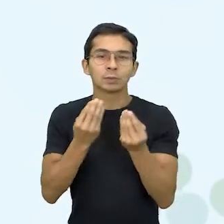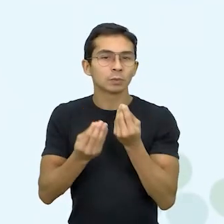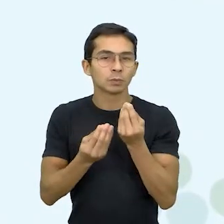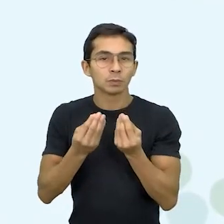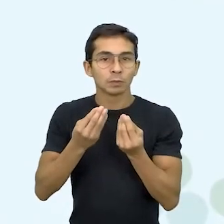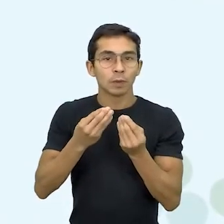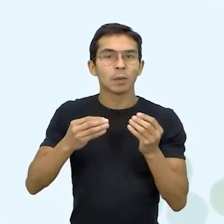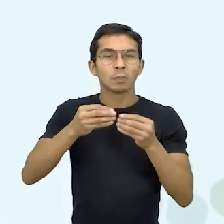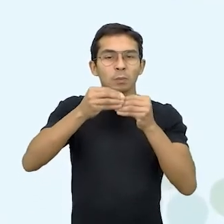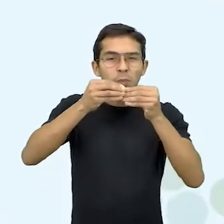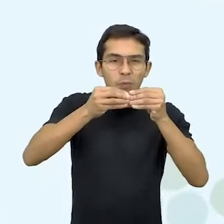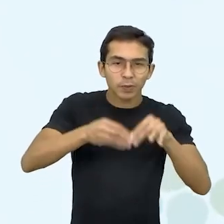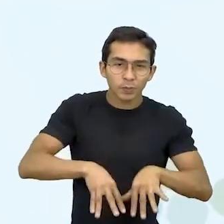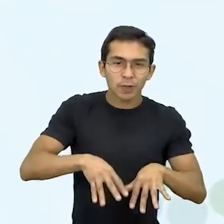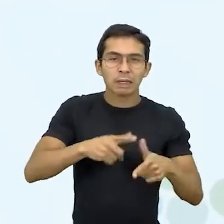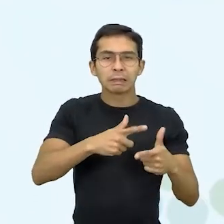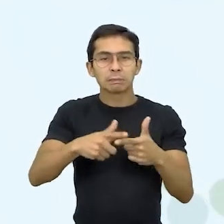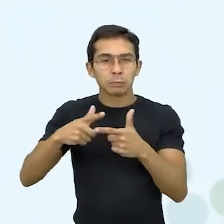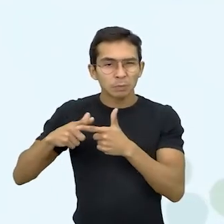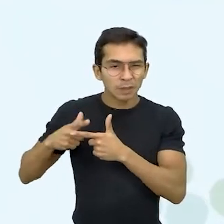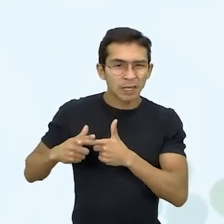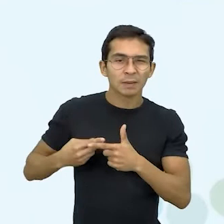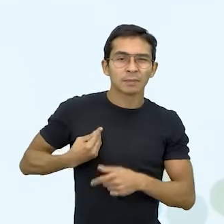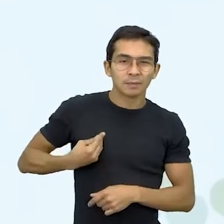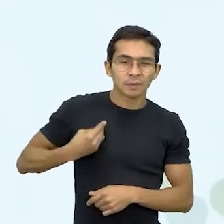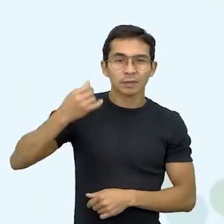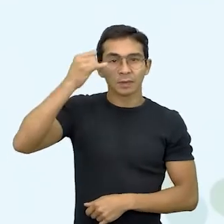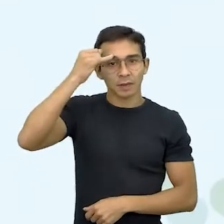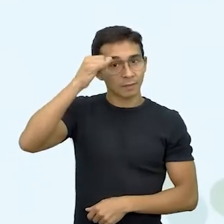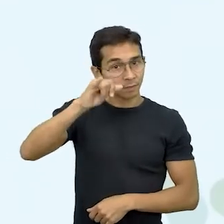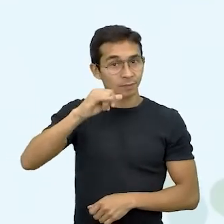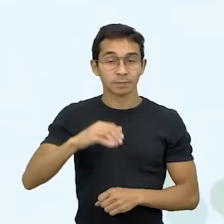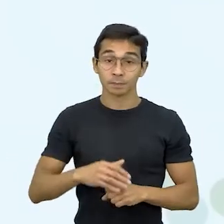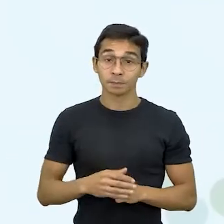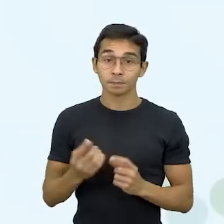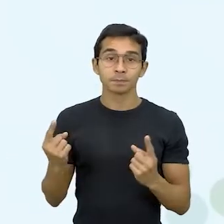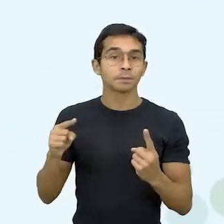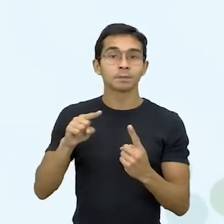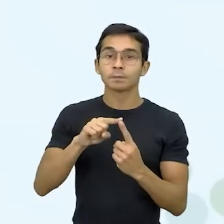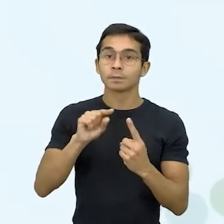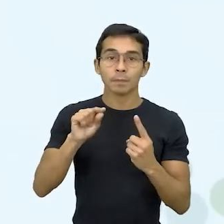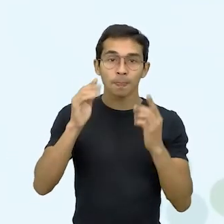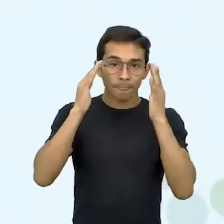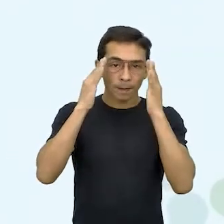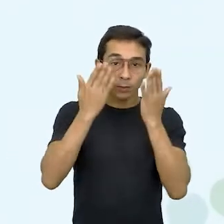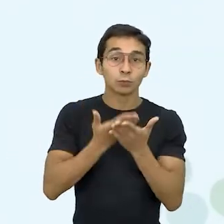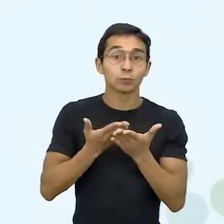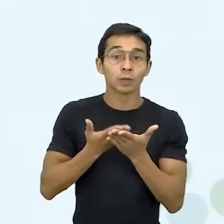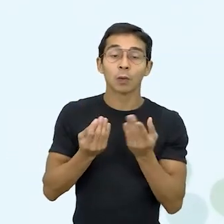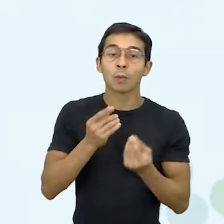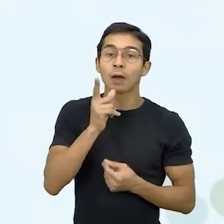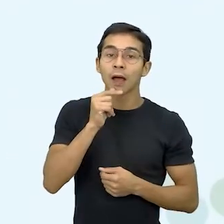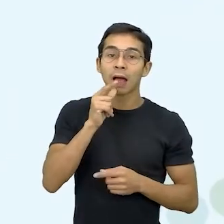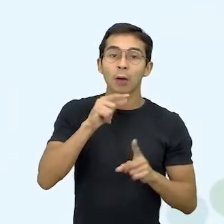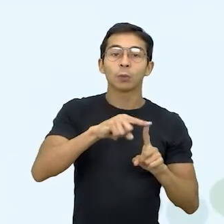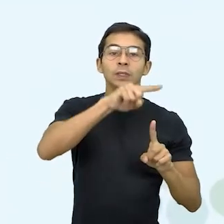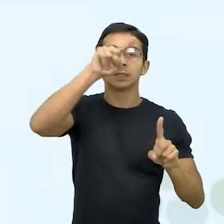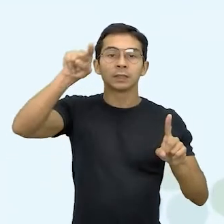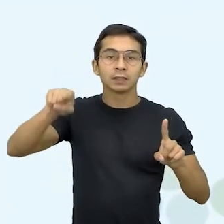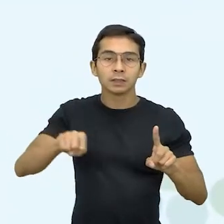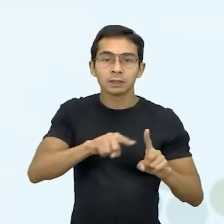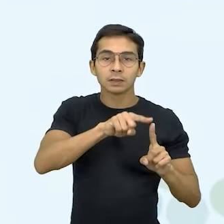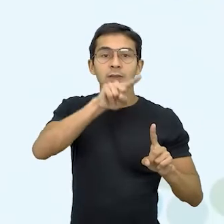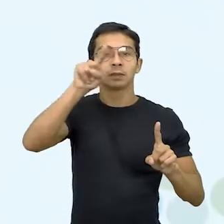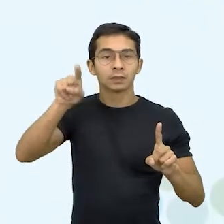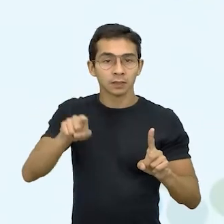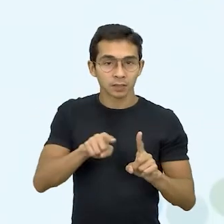as consequências nocivas à vida. Objetivos: retomar o estudo sobre o ciclo da água, retomar o estudo referente à troca de